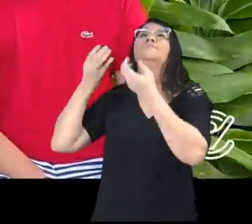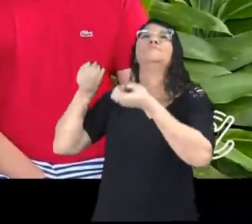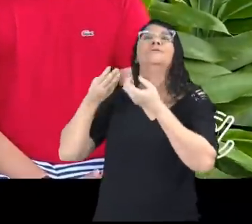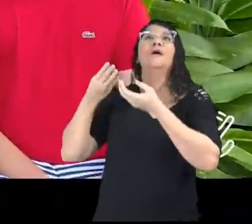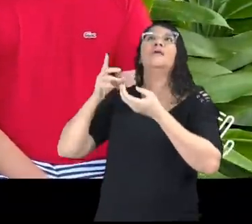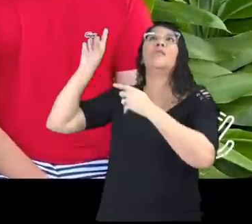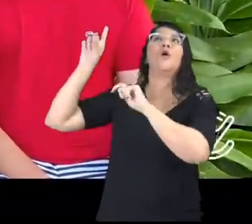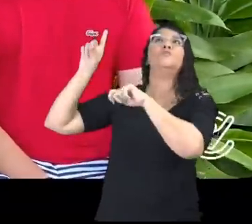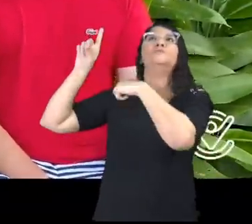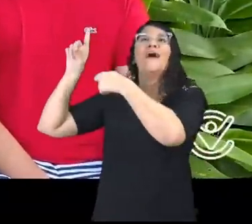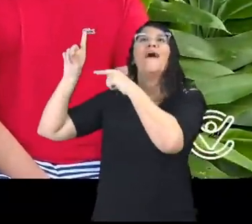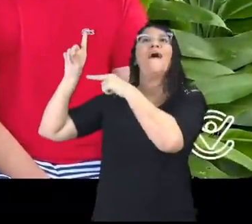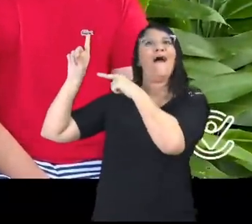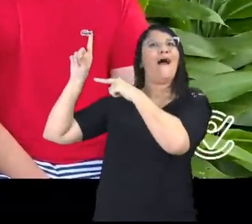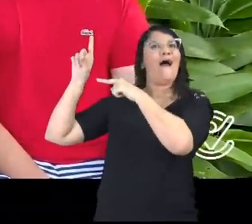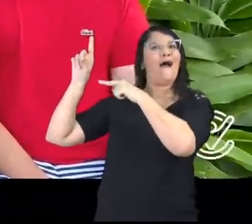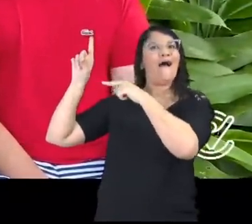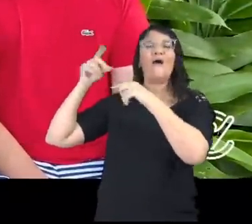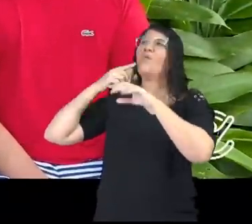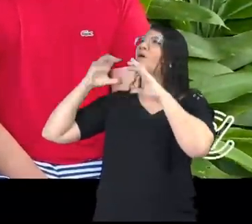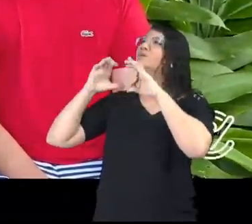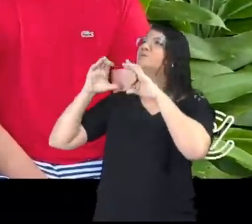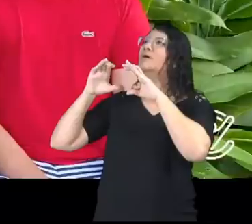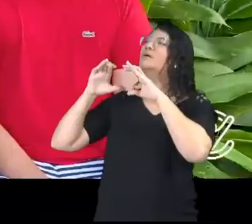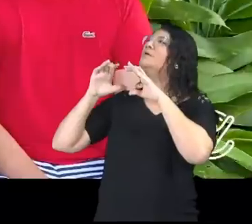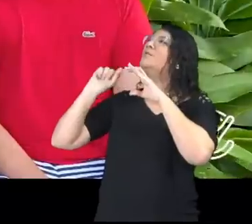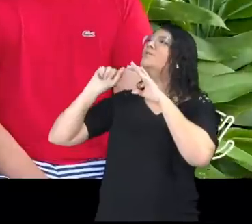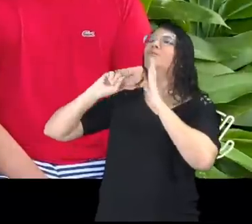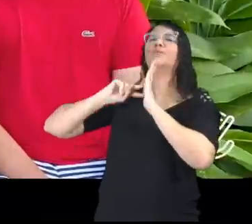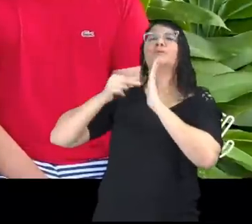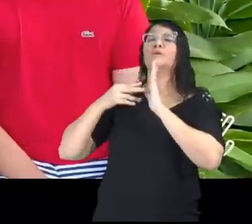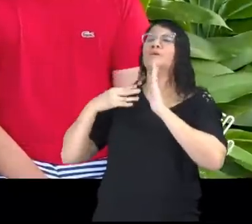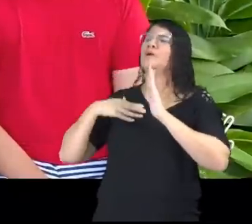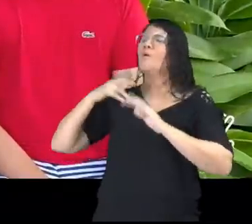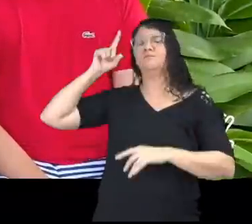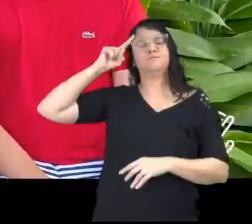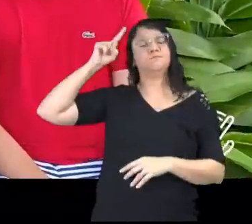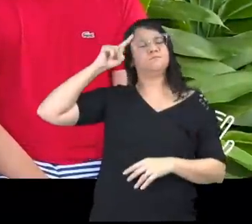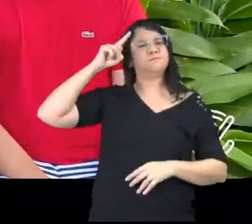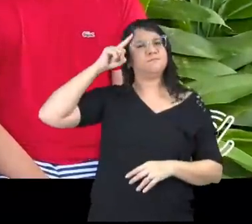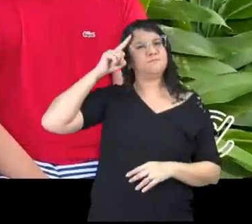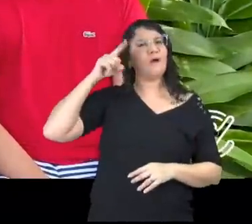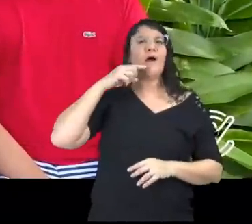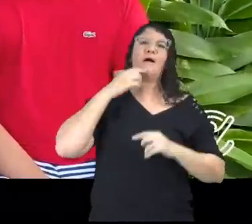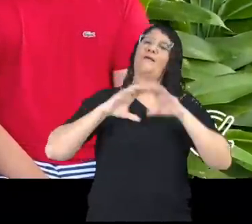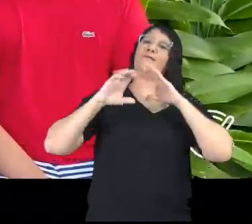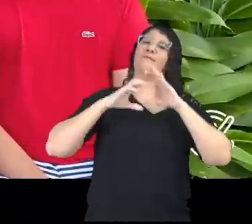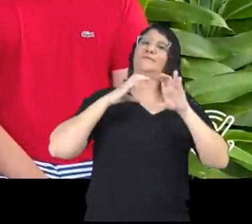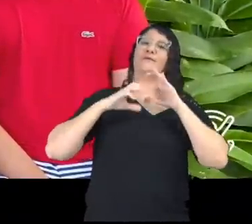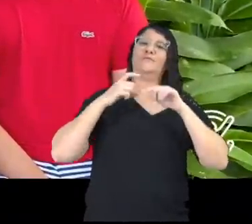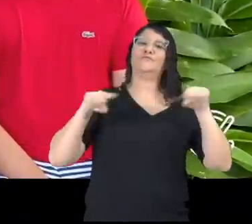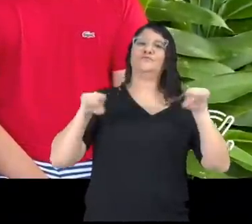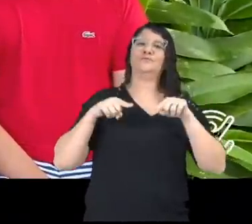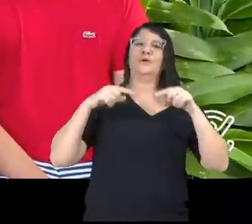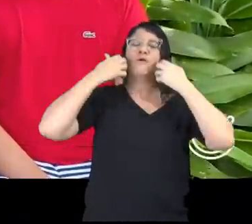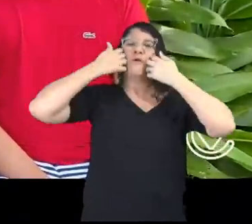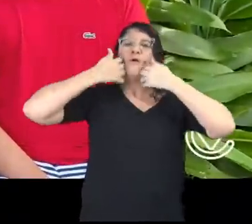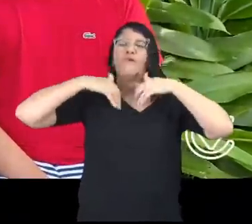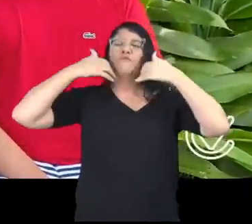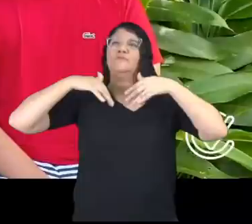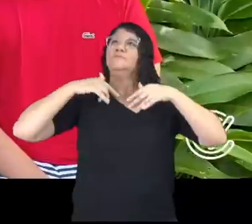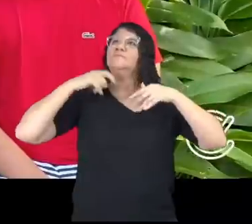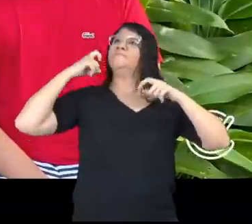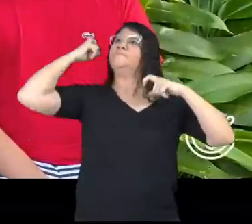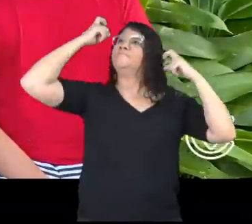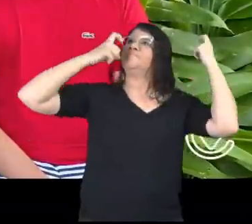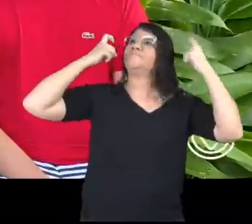quem Deus é. E eu fiz essa música a minha acompanhante durante o processo de aflição que nós enfrentamos. Eu orava